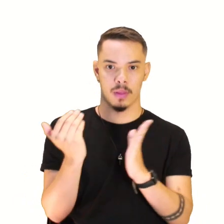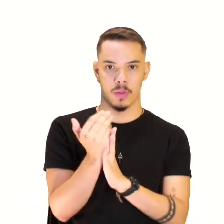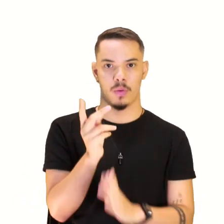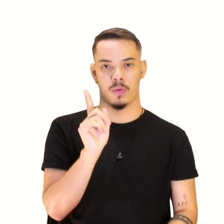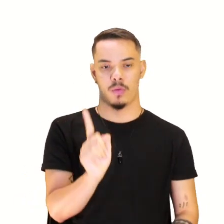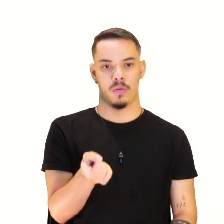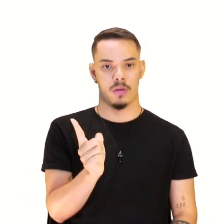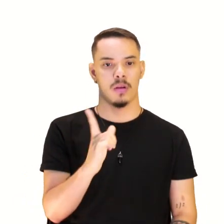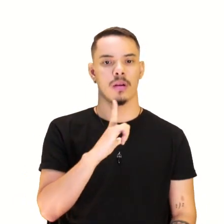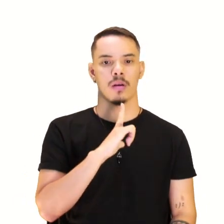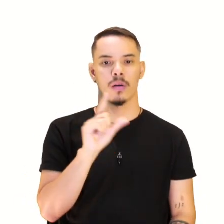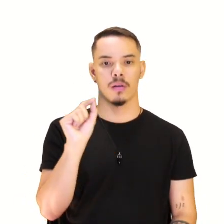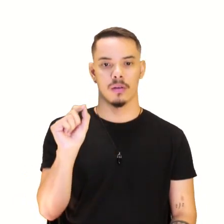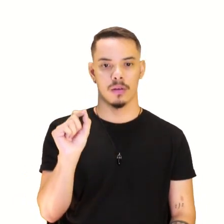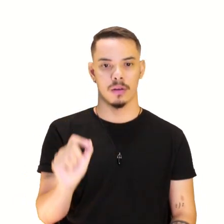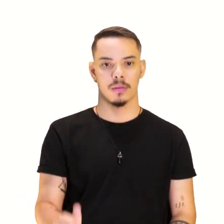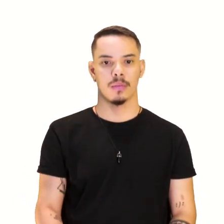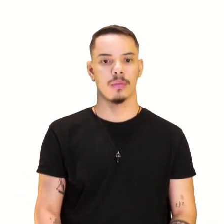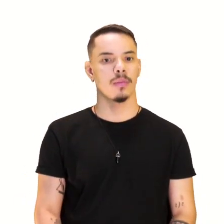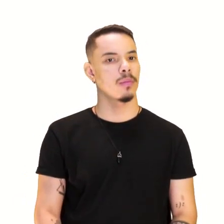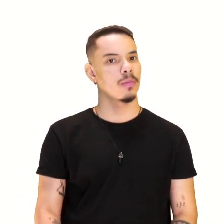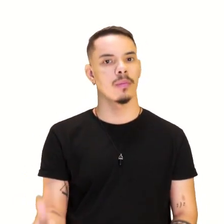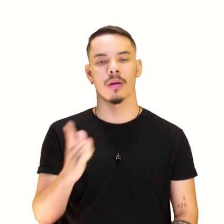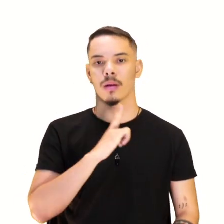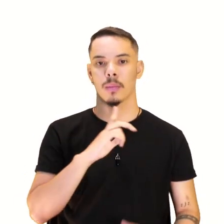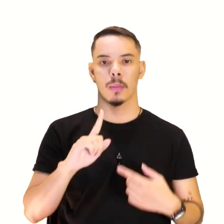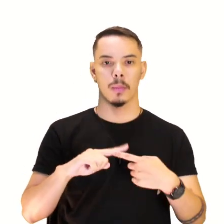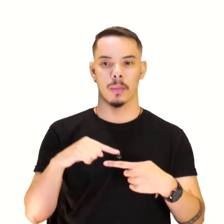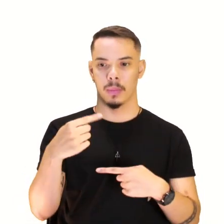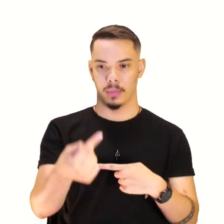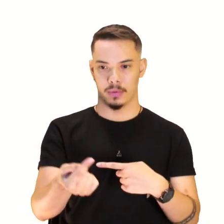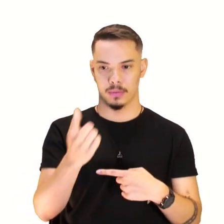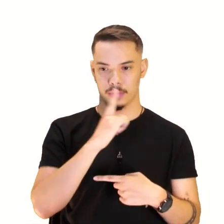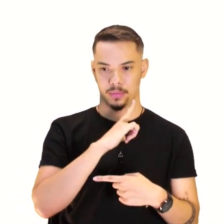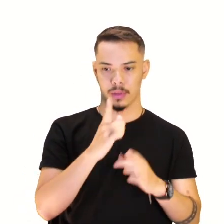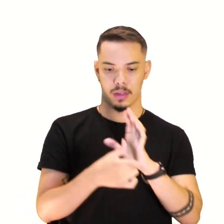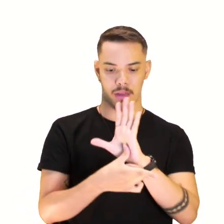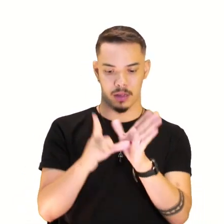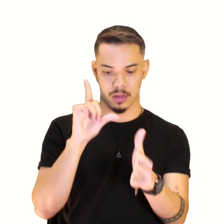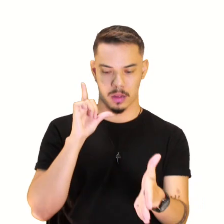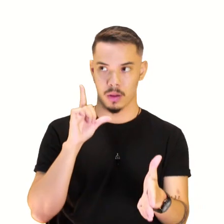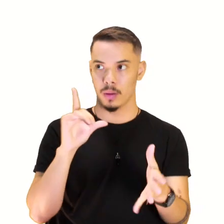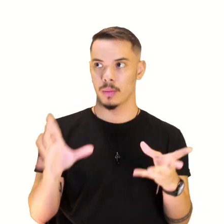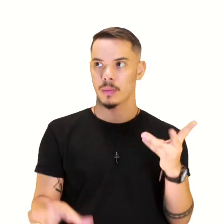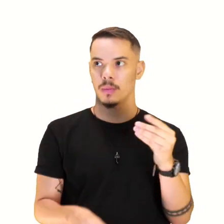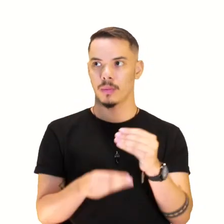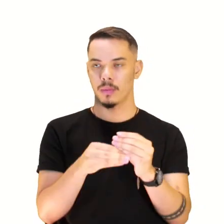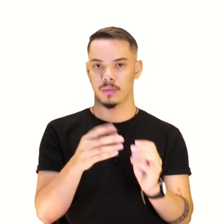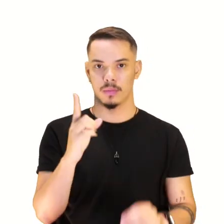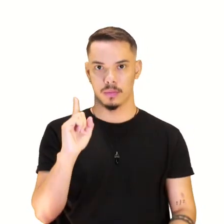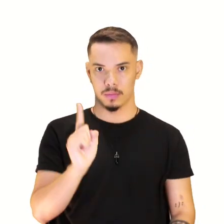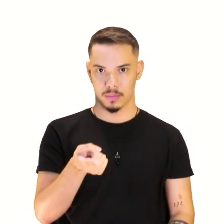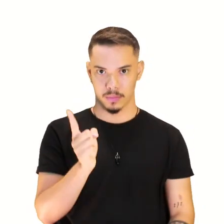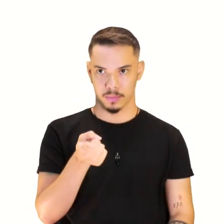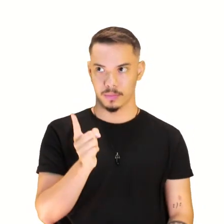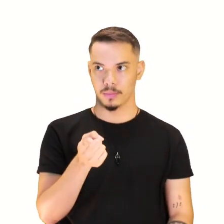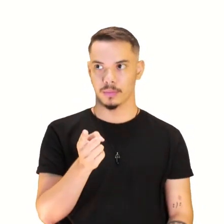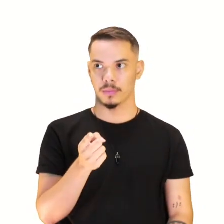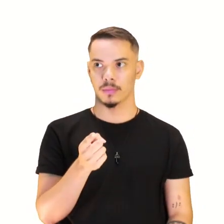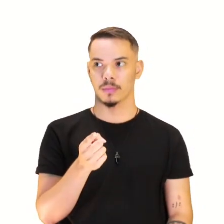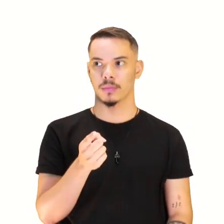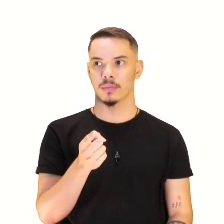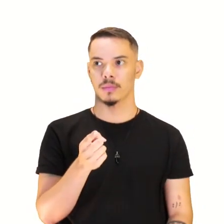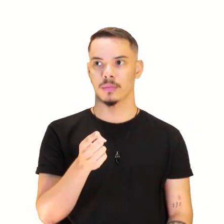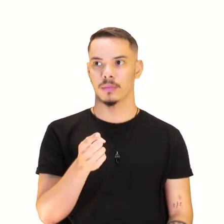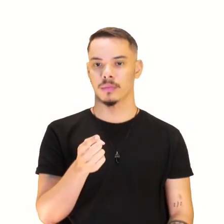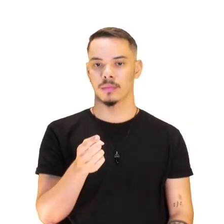gente sempre vai ter o próximo termo vai ser o termo anterior mais 1. O próximo termo vai ser